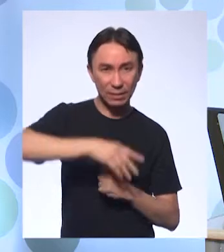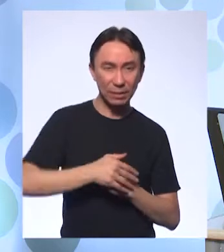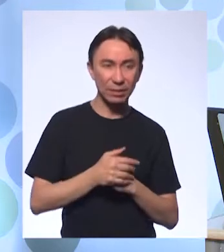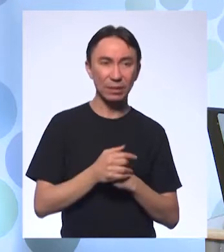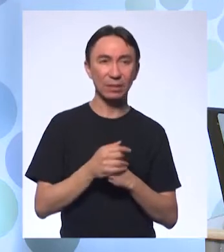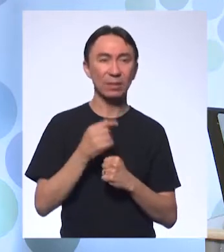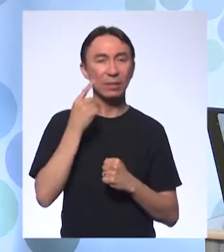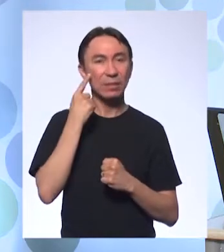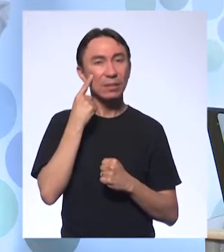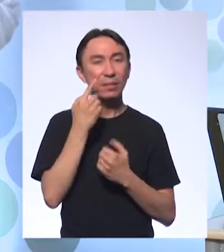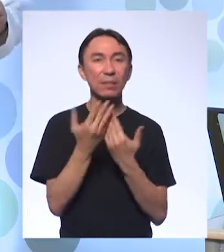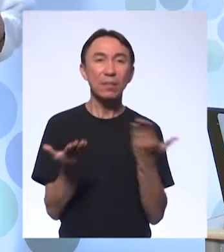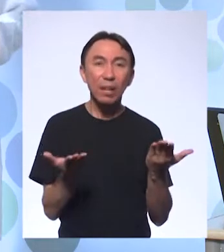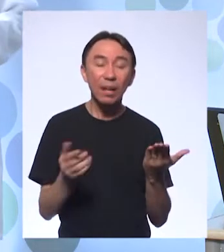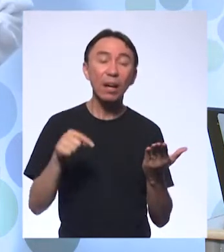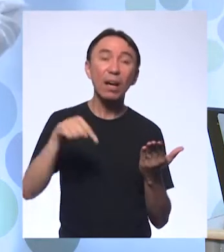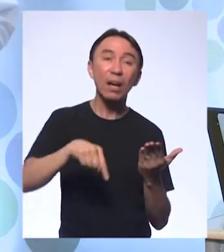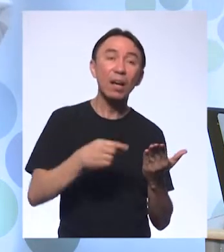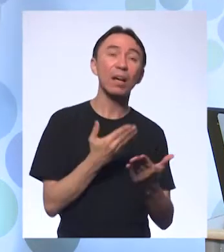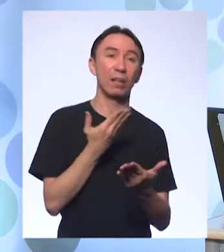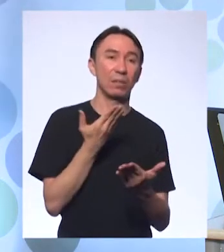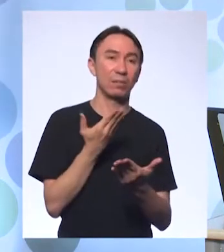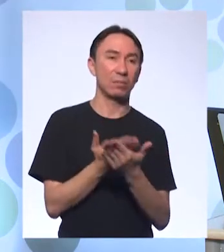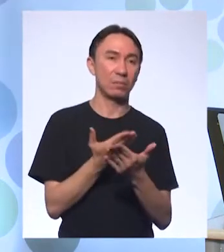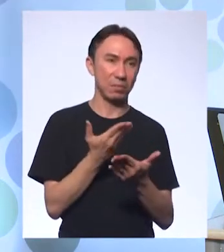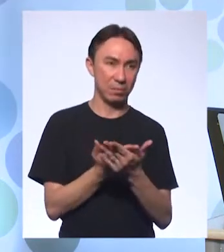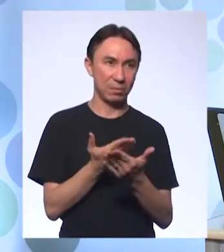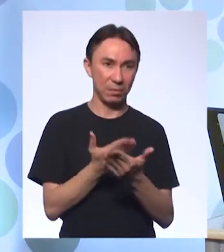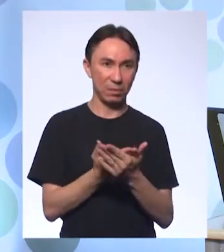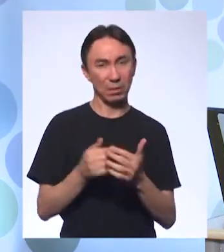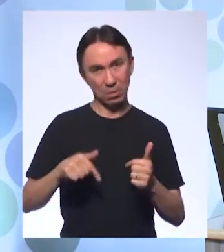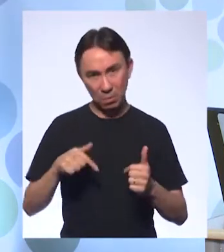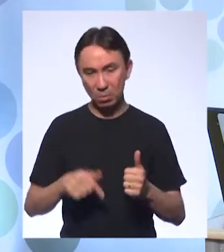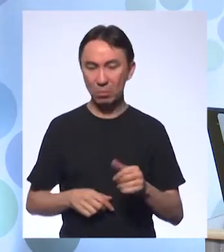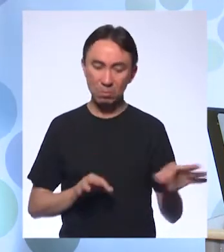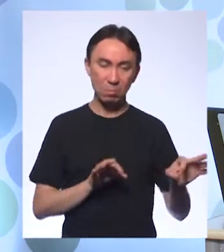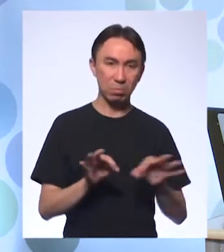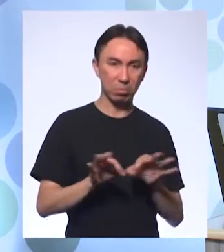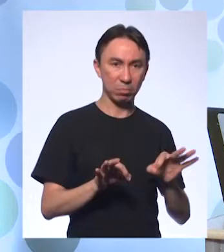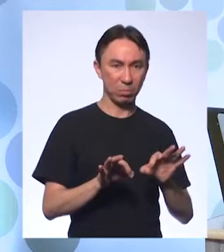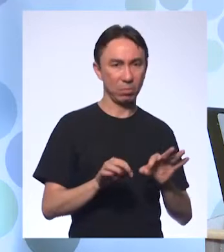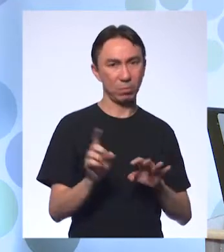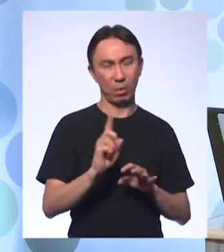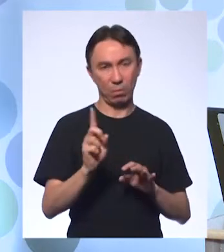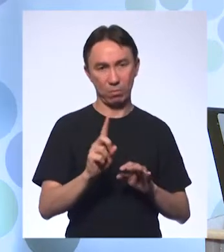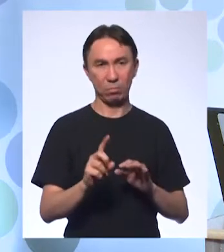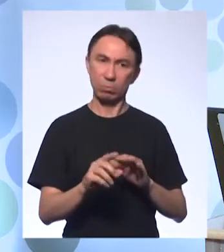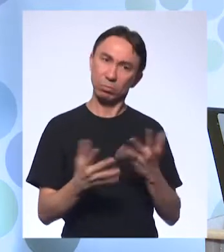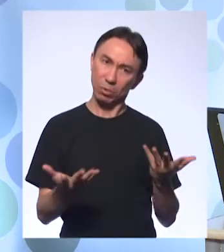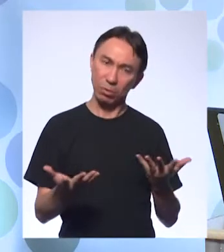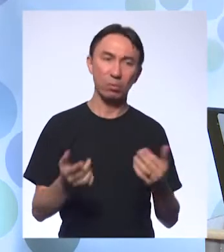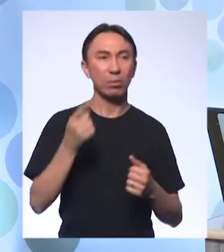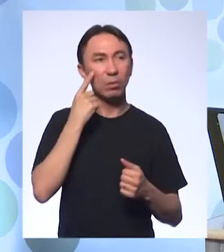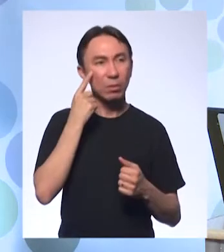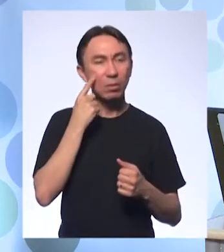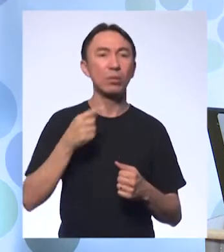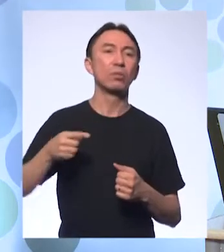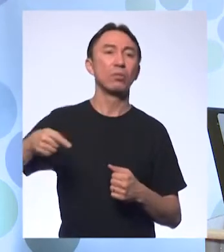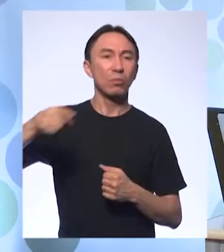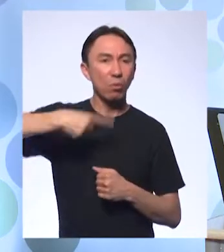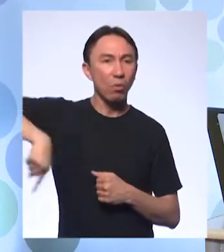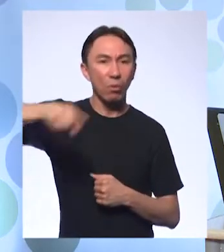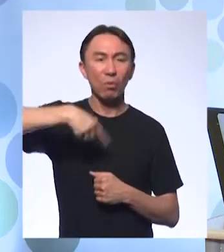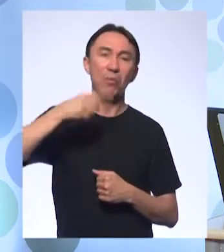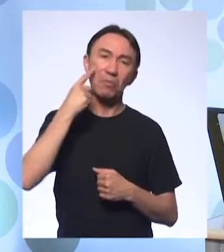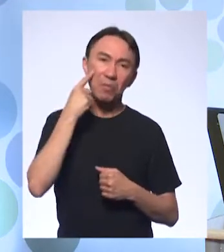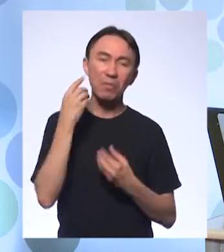né? Esta aula aqui ainda não fui eu que preparei, né? Então, assim, eu vou seguir mais ou